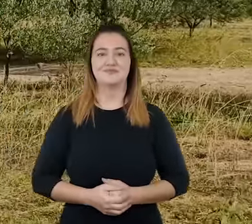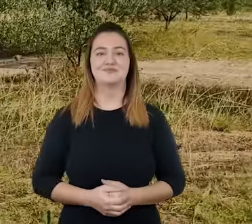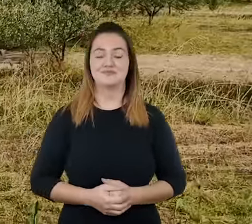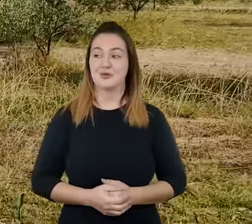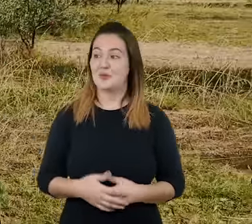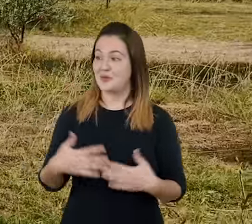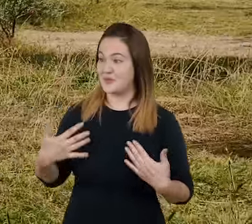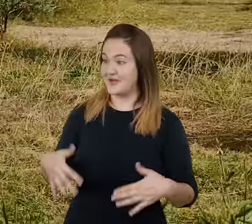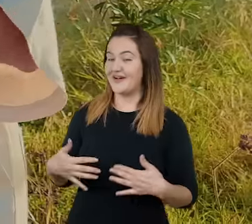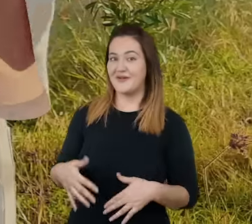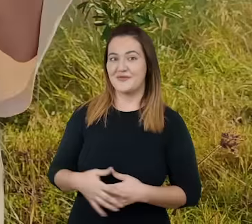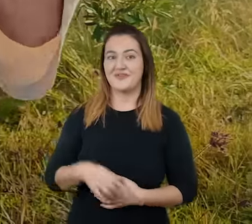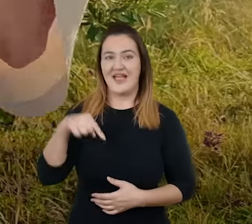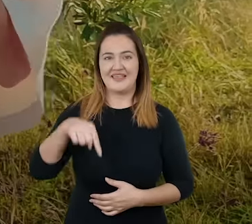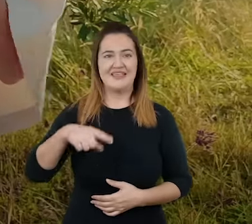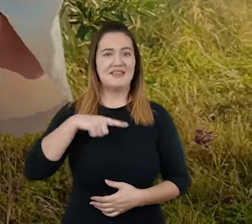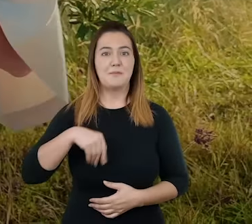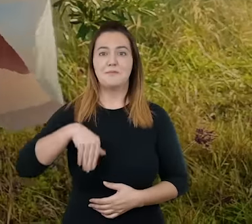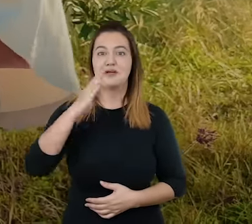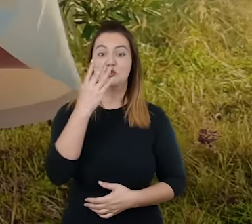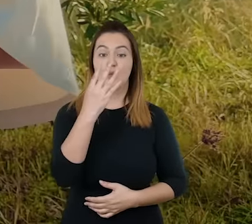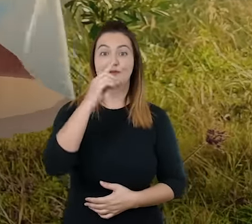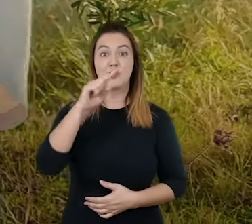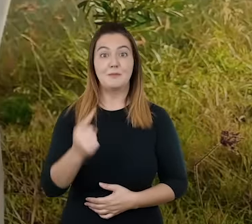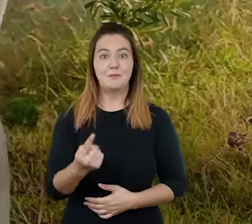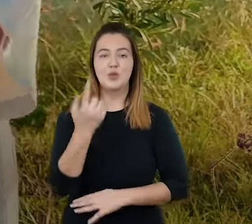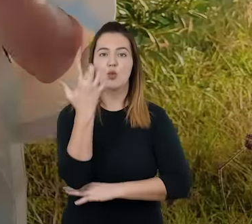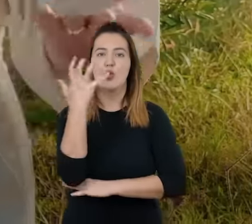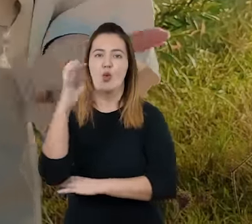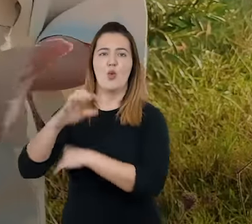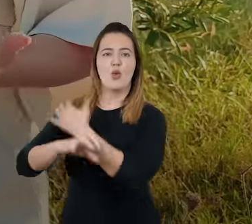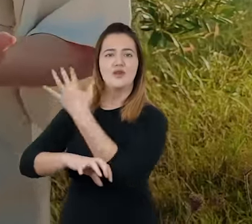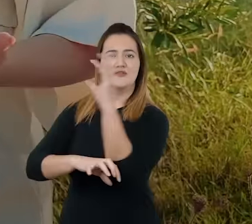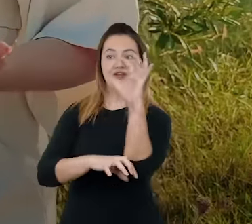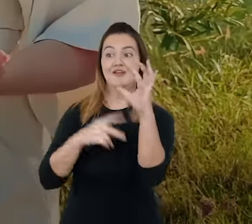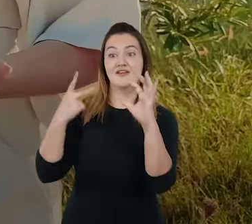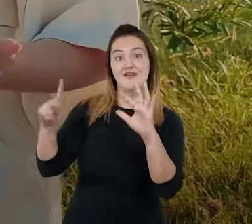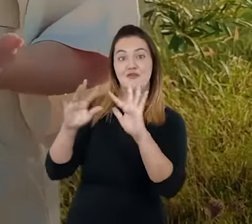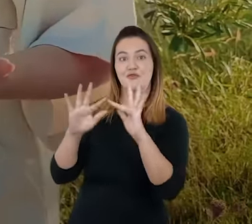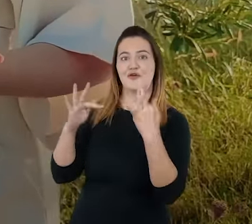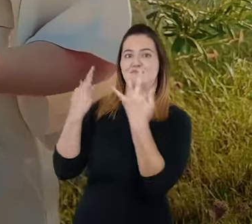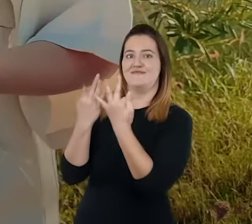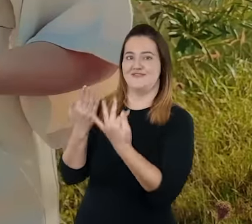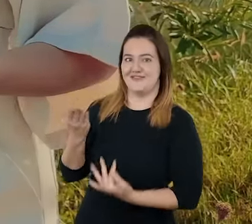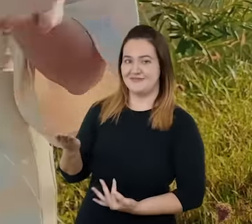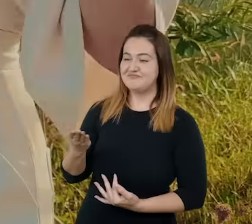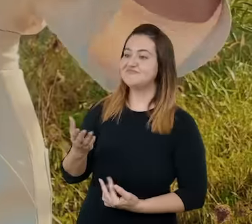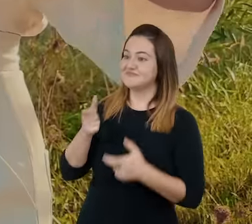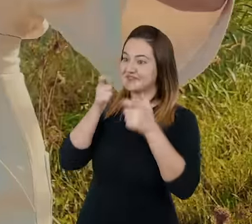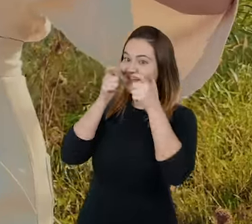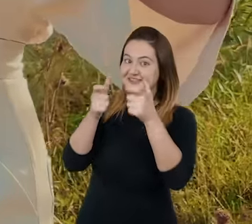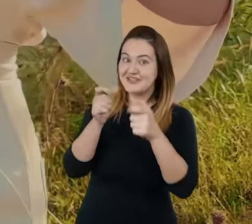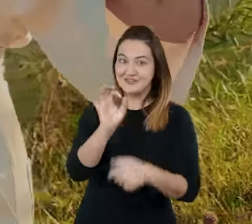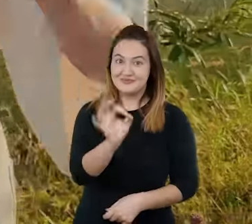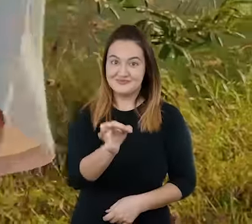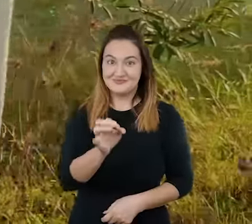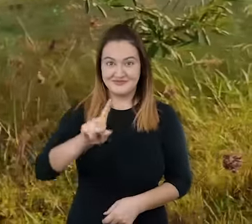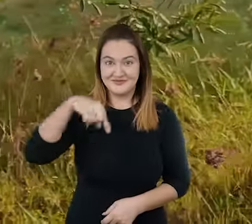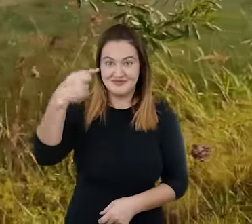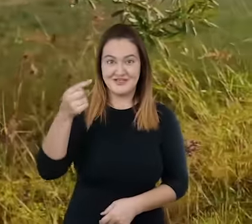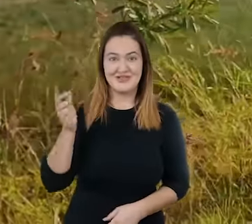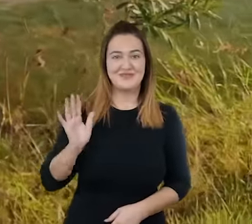yes. E aqui, gente, tem mais de 4.000 oliveiras, é toda a plantação da família. Muito interessante, né? Até o próximo